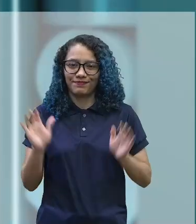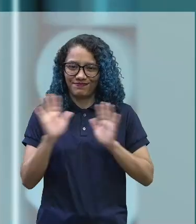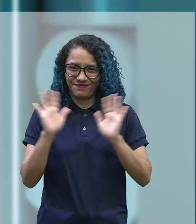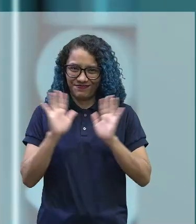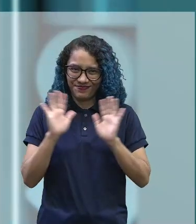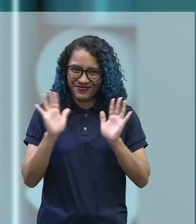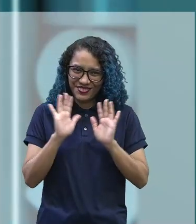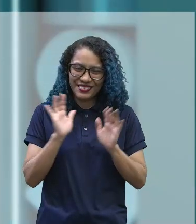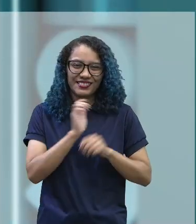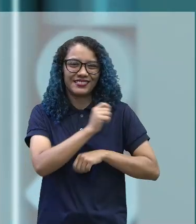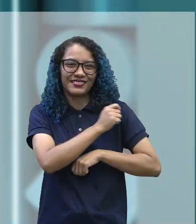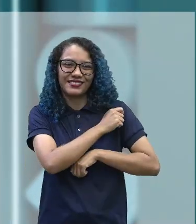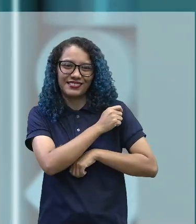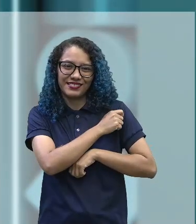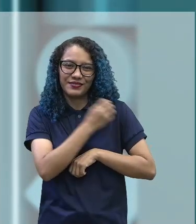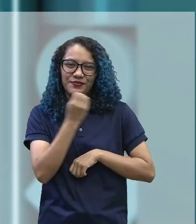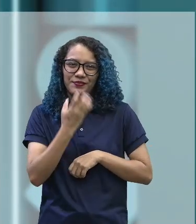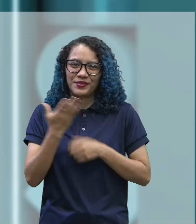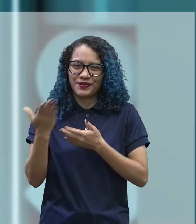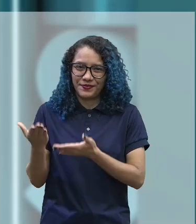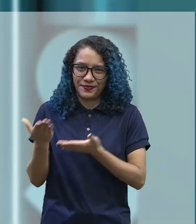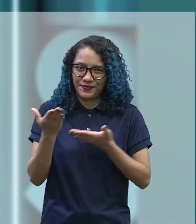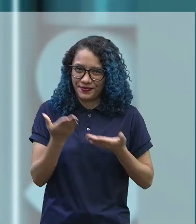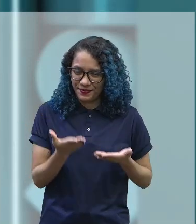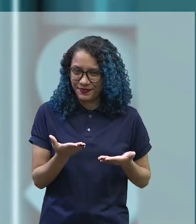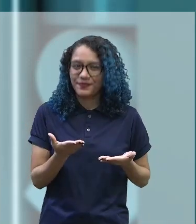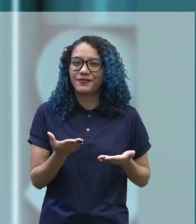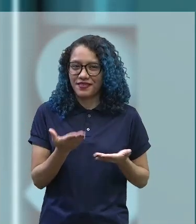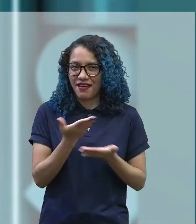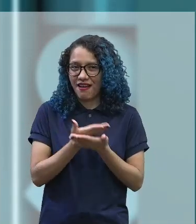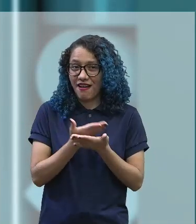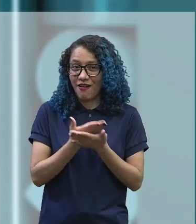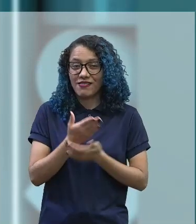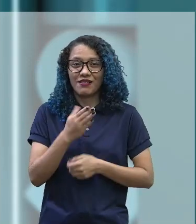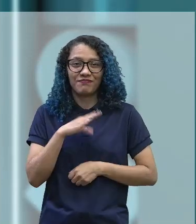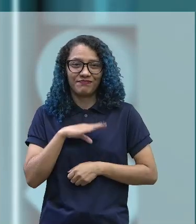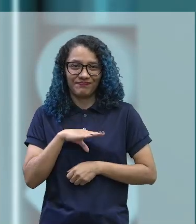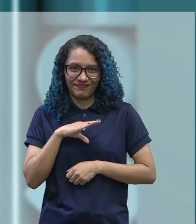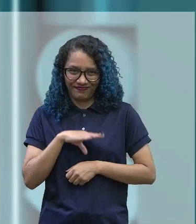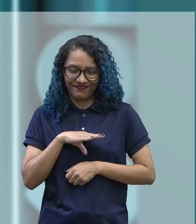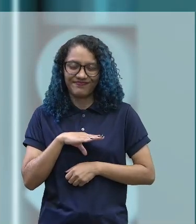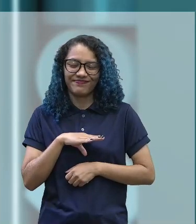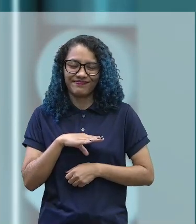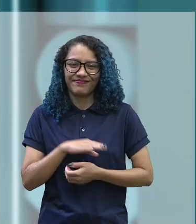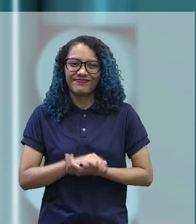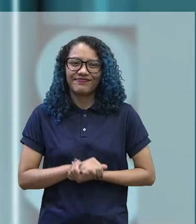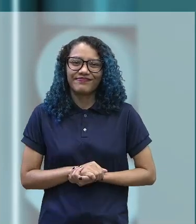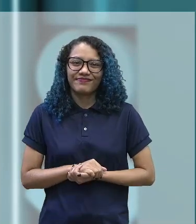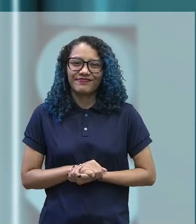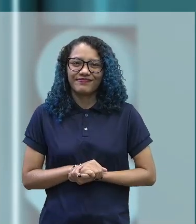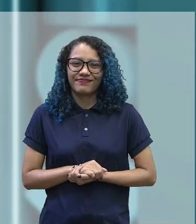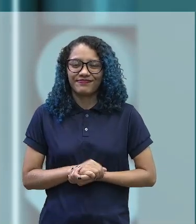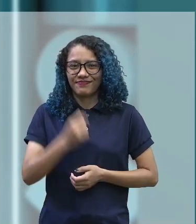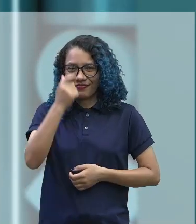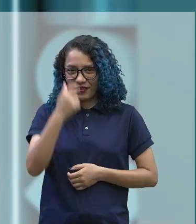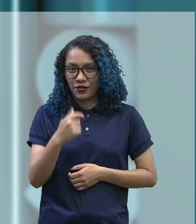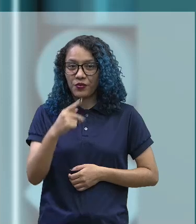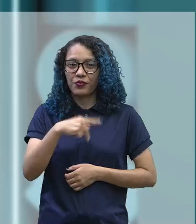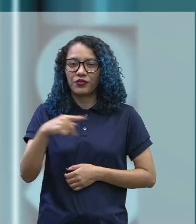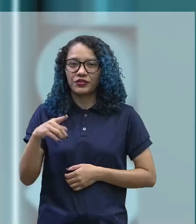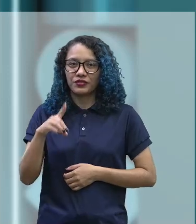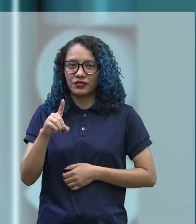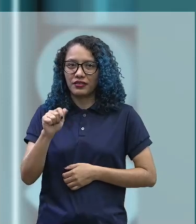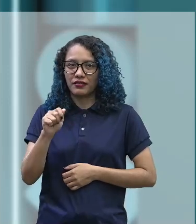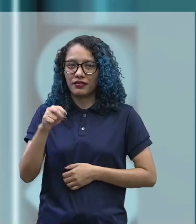Olá, queridos alunos, sejam todos bem-vindos à nossa aula de língua portuguesa. Eu sou a